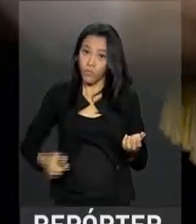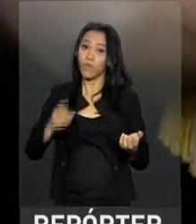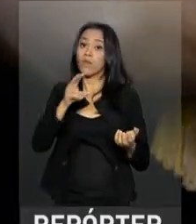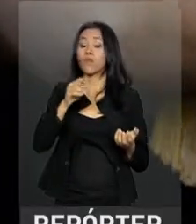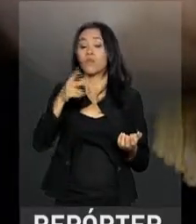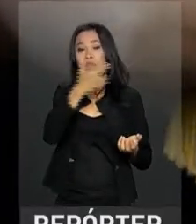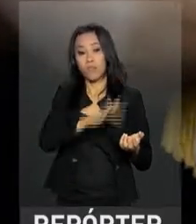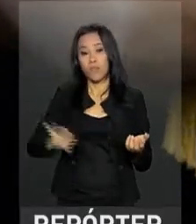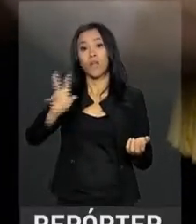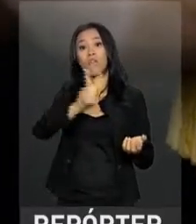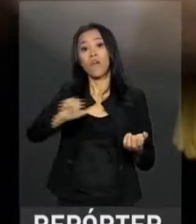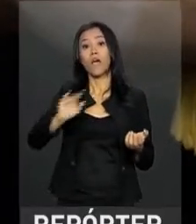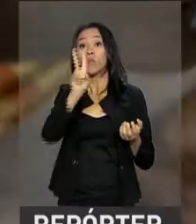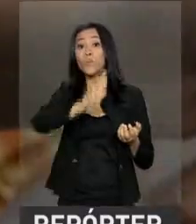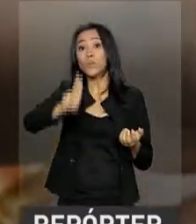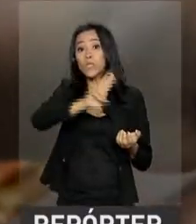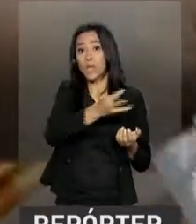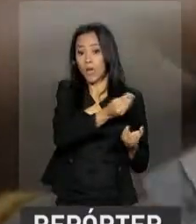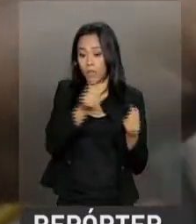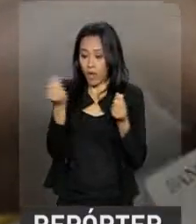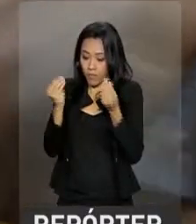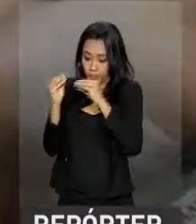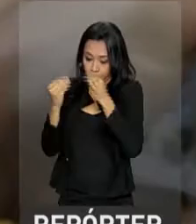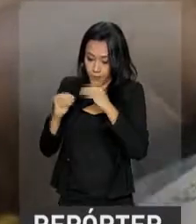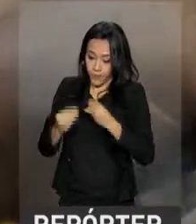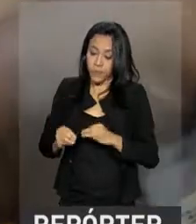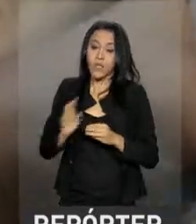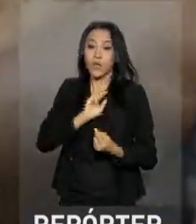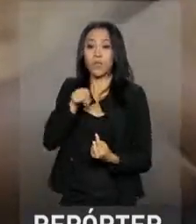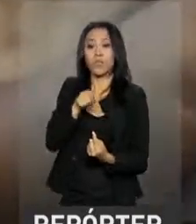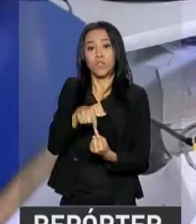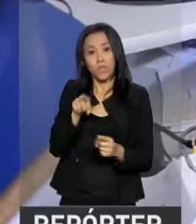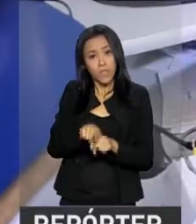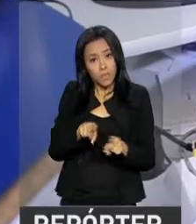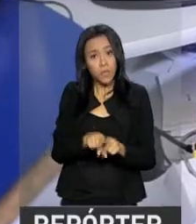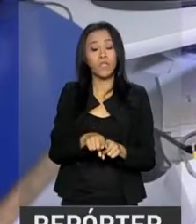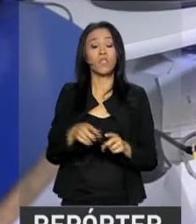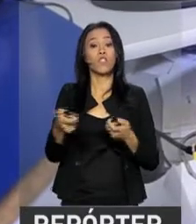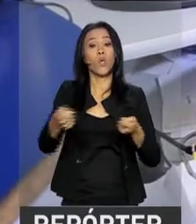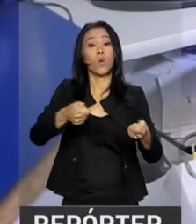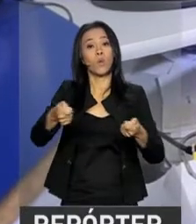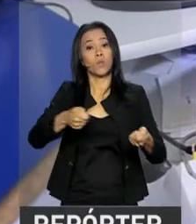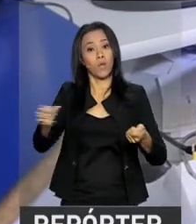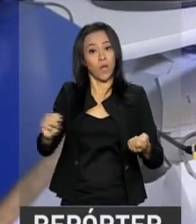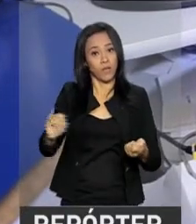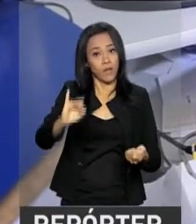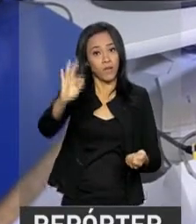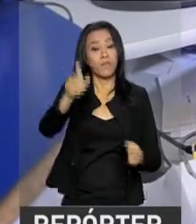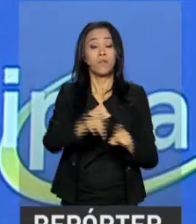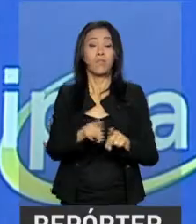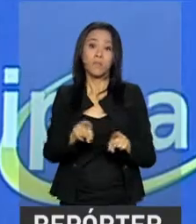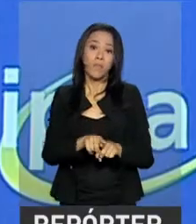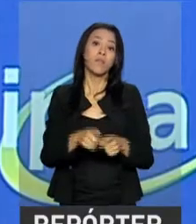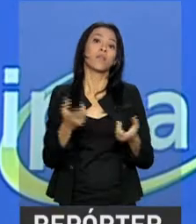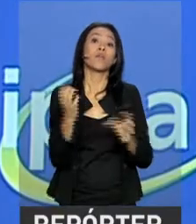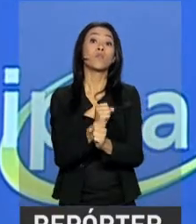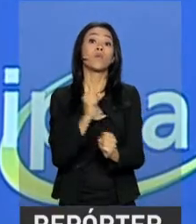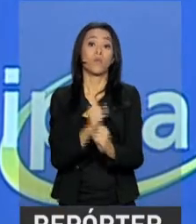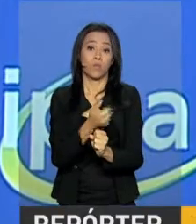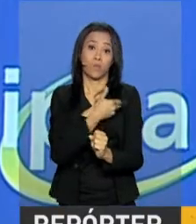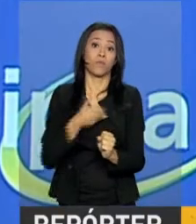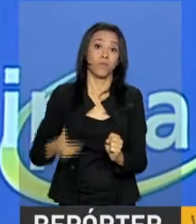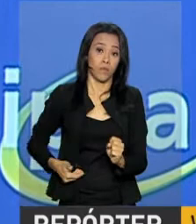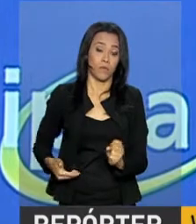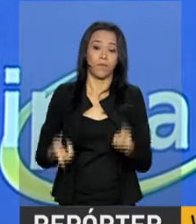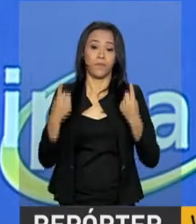a importância de manter a inflação sob controle e garantir a estabilidade das contas públicas é uma necessidade urgente